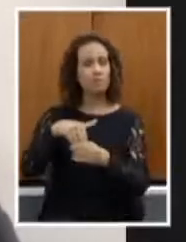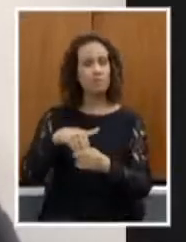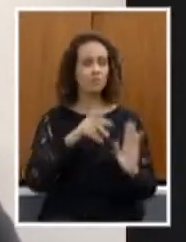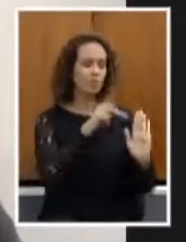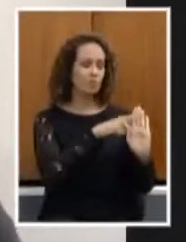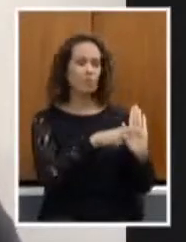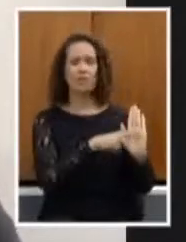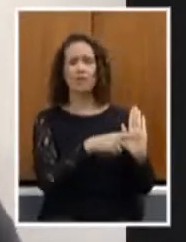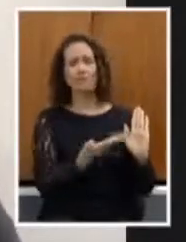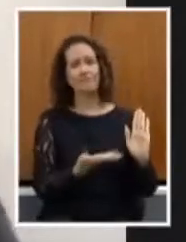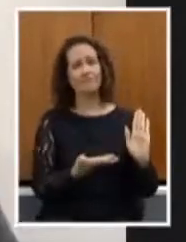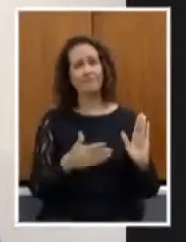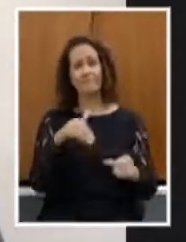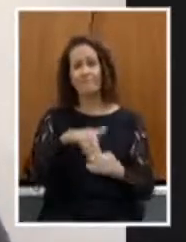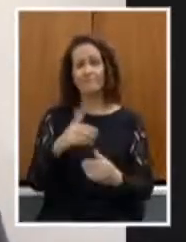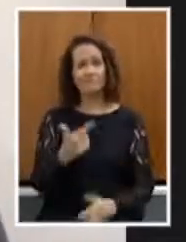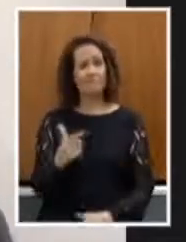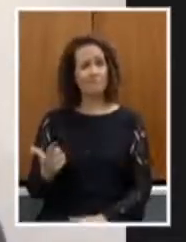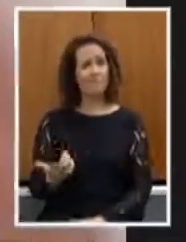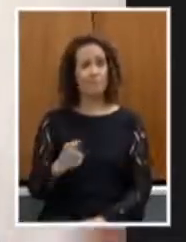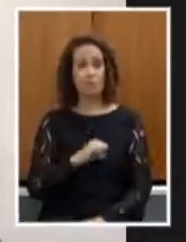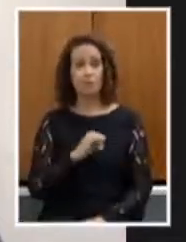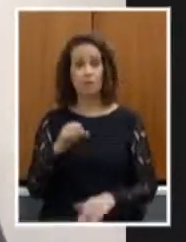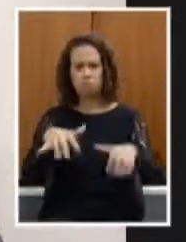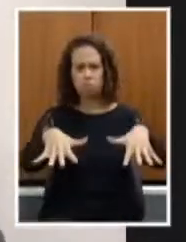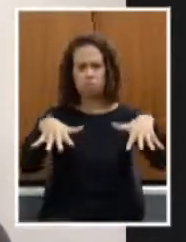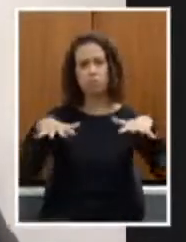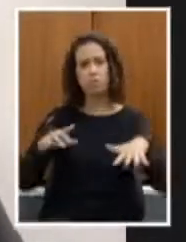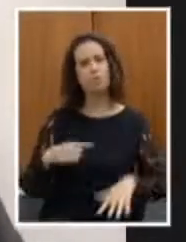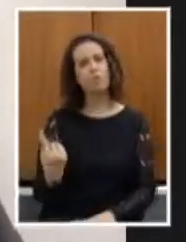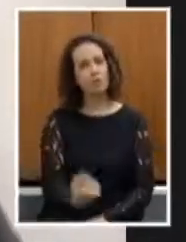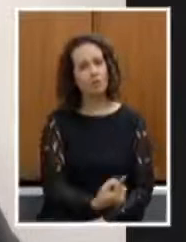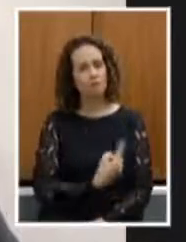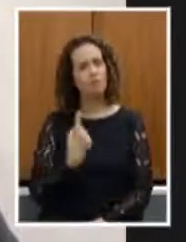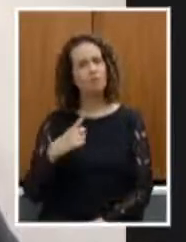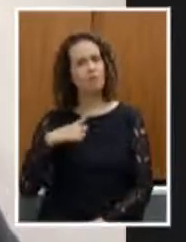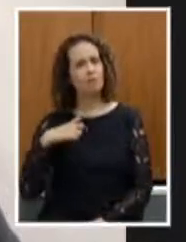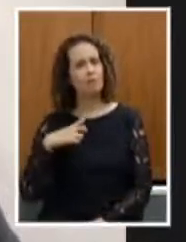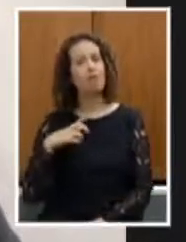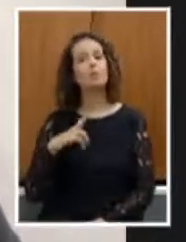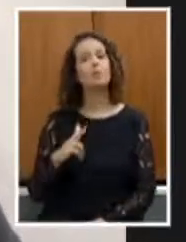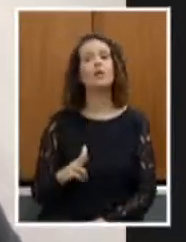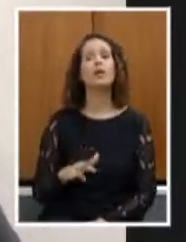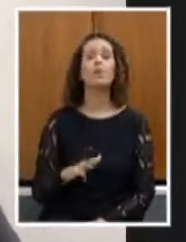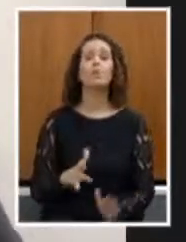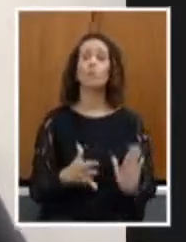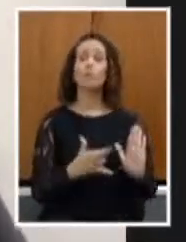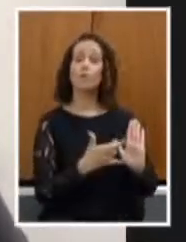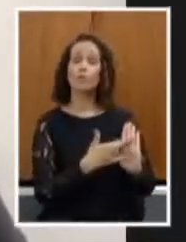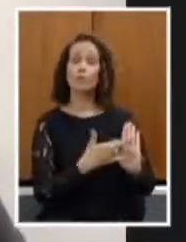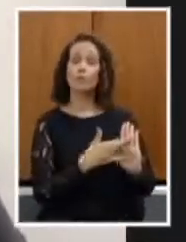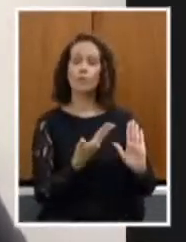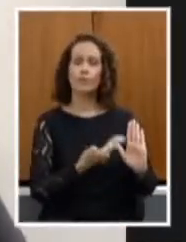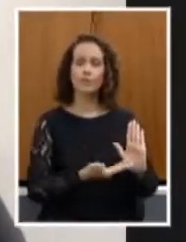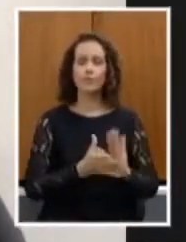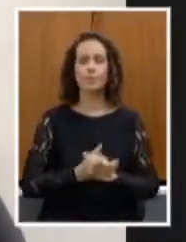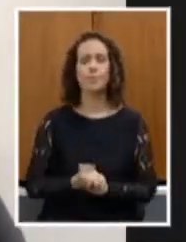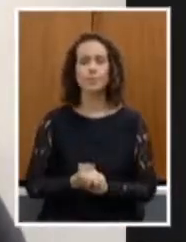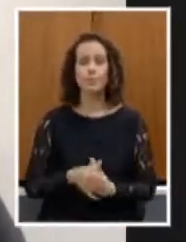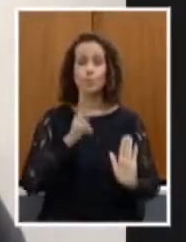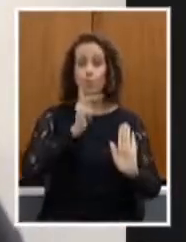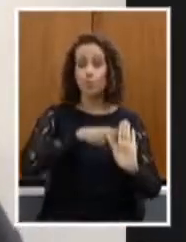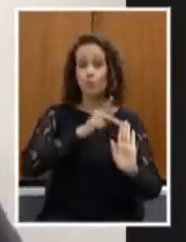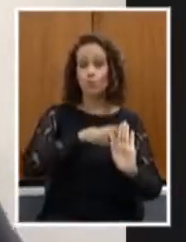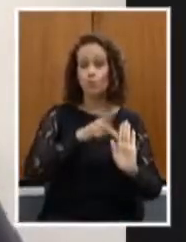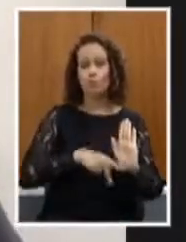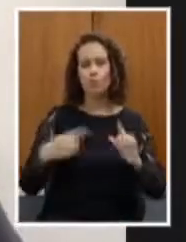E se for para o plenário, nós teremos instrumentos regimentais. O projeto de política